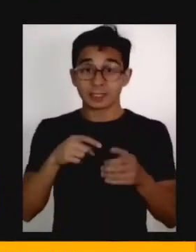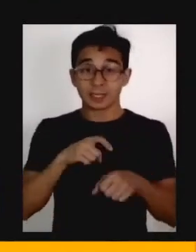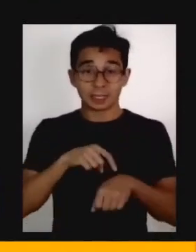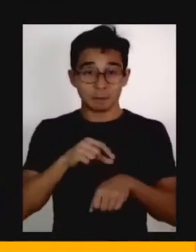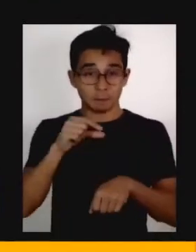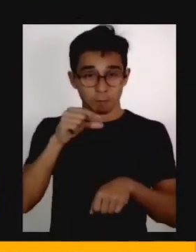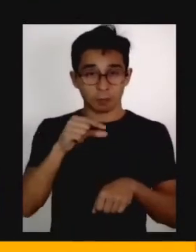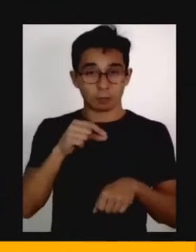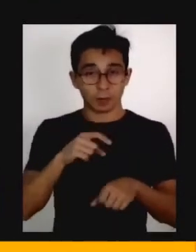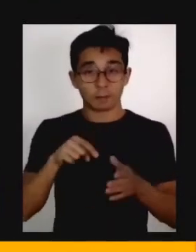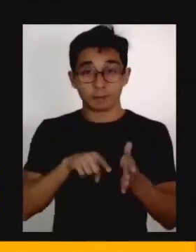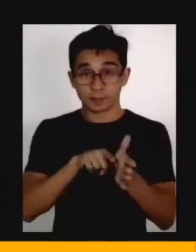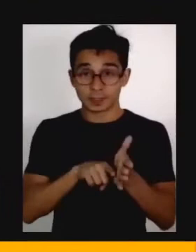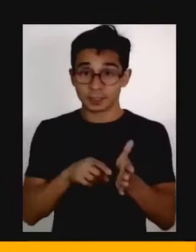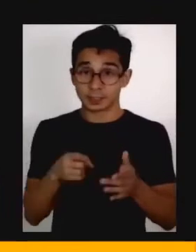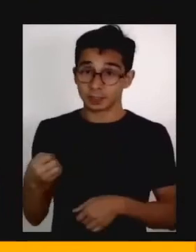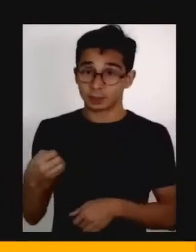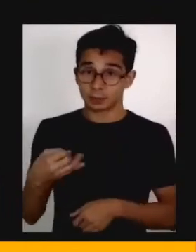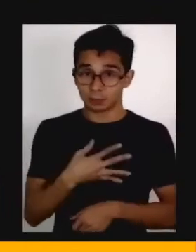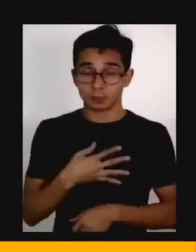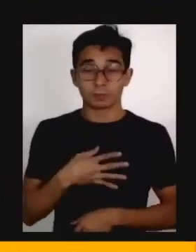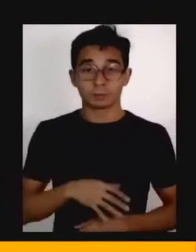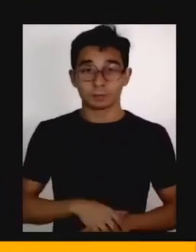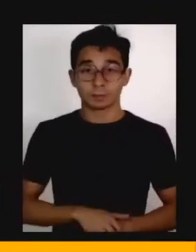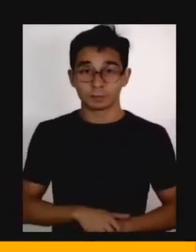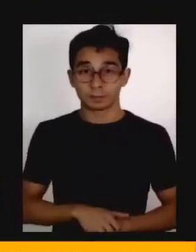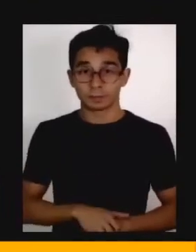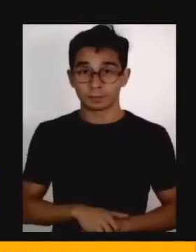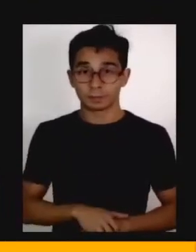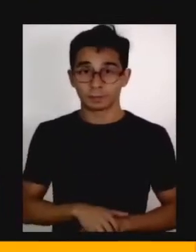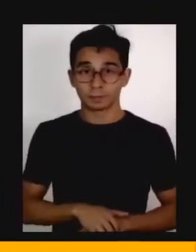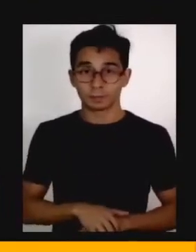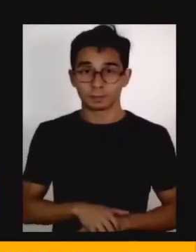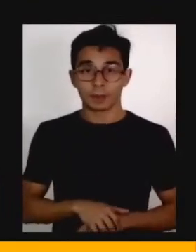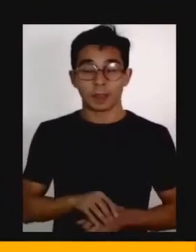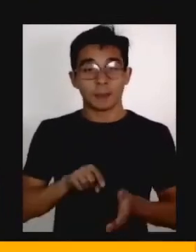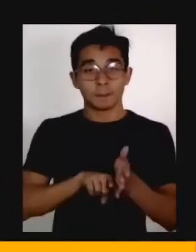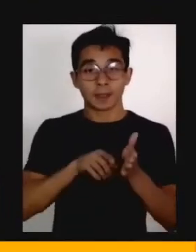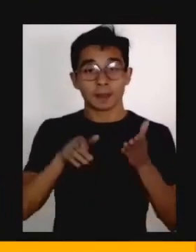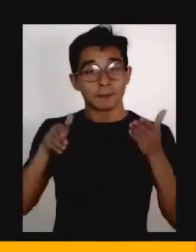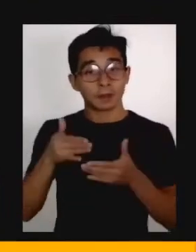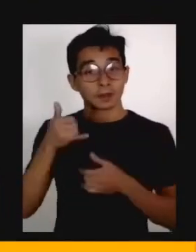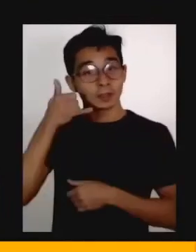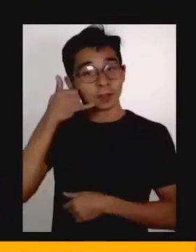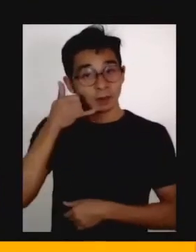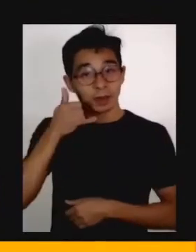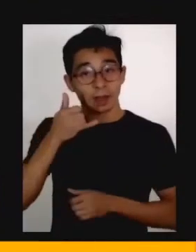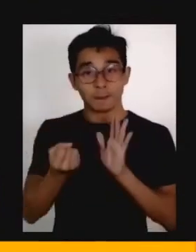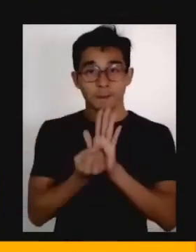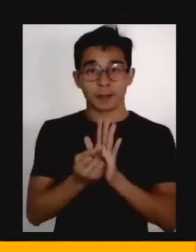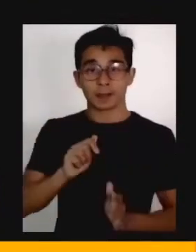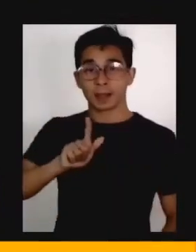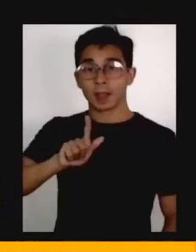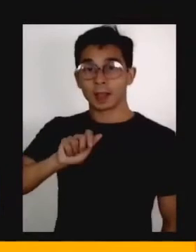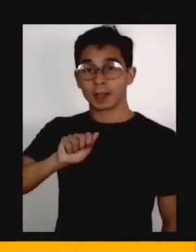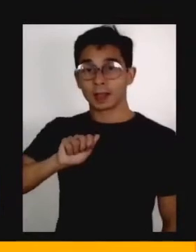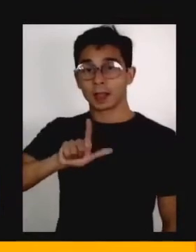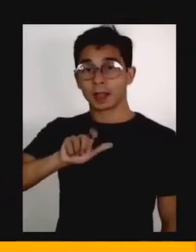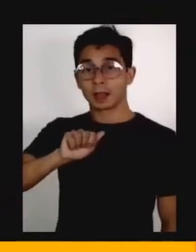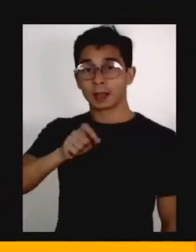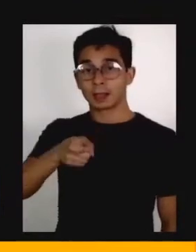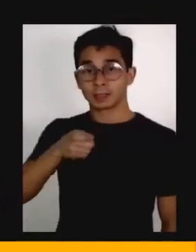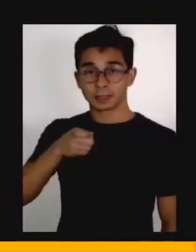é uma pesquisa que foi feita com o nosso celular Galaxy S20, que foi lançado no começo deste ano. A gente